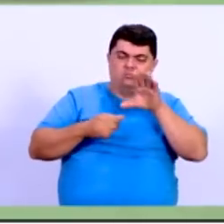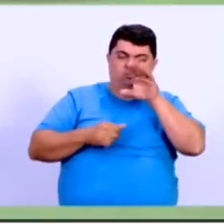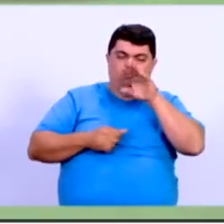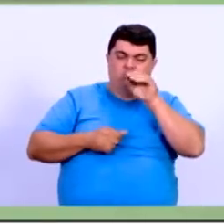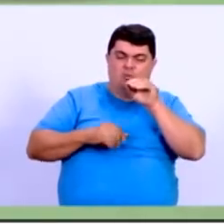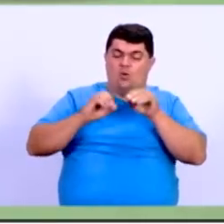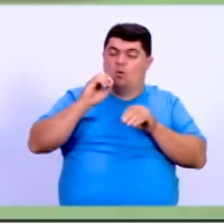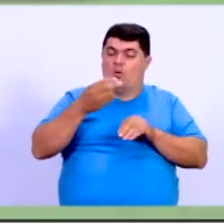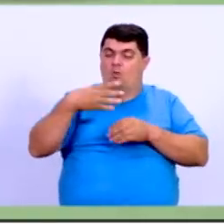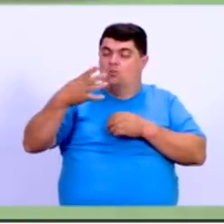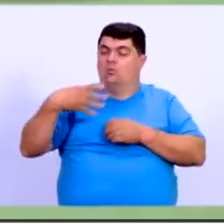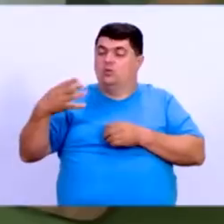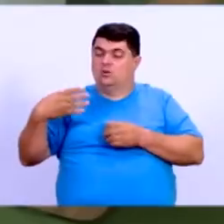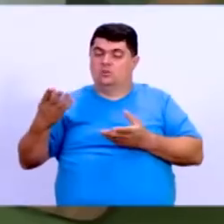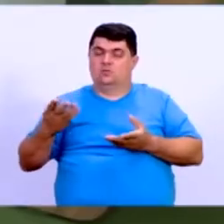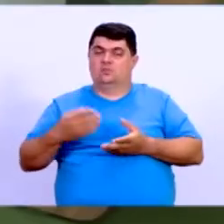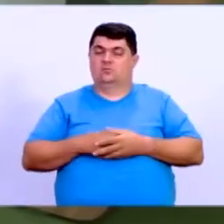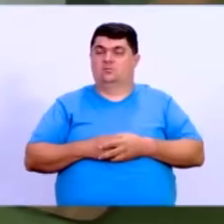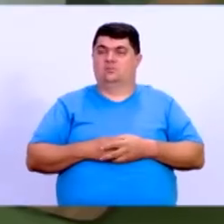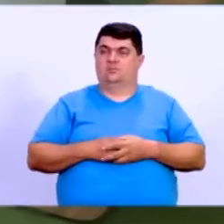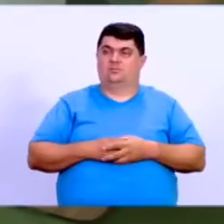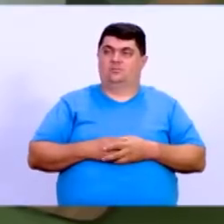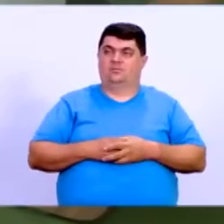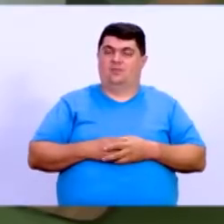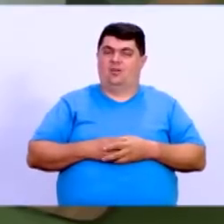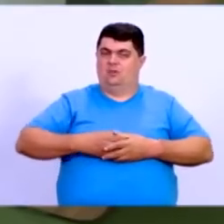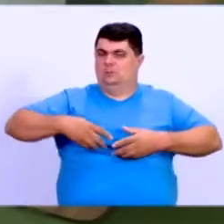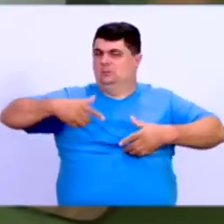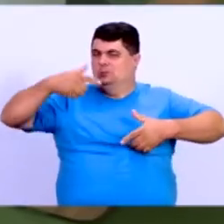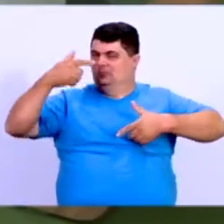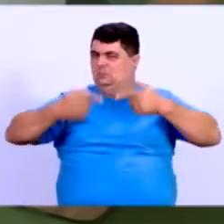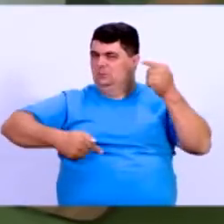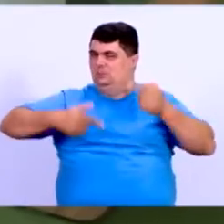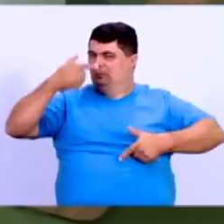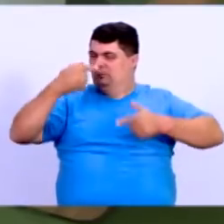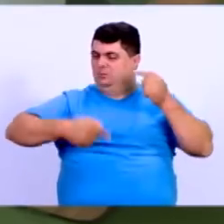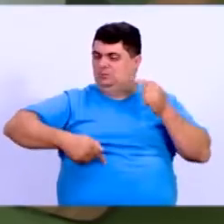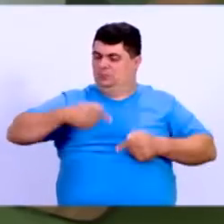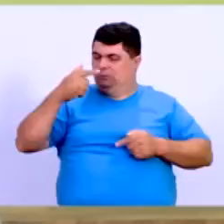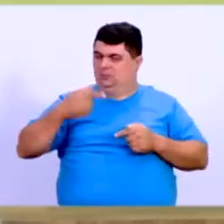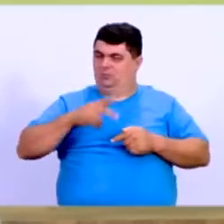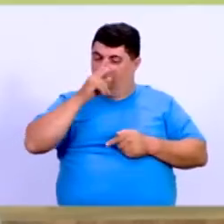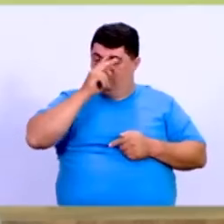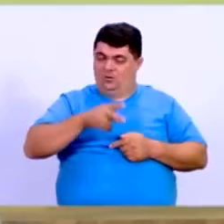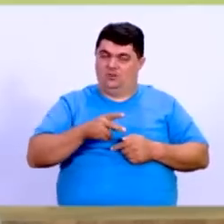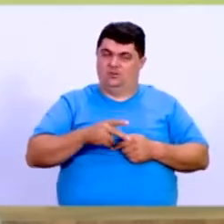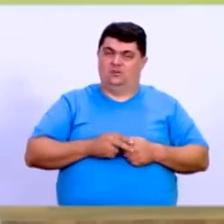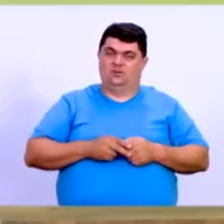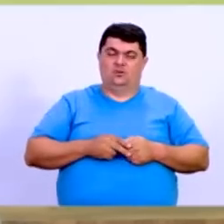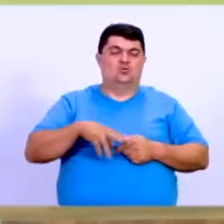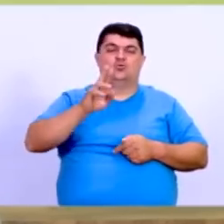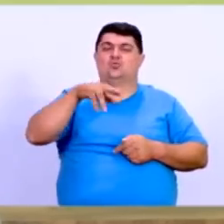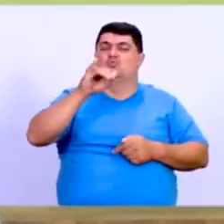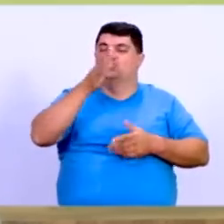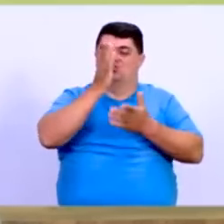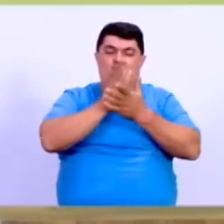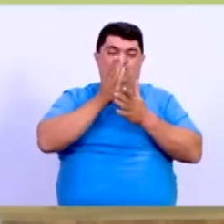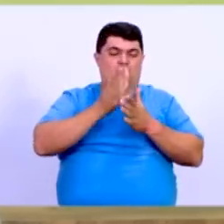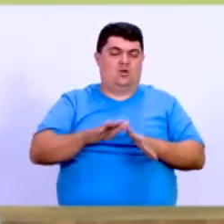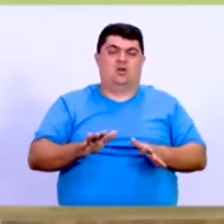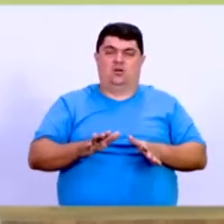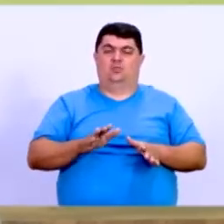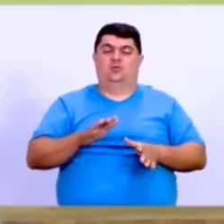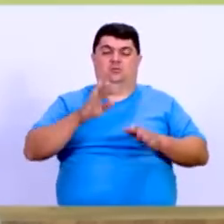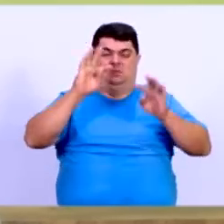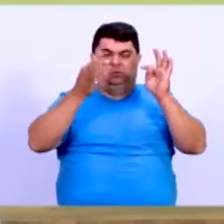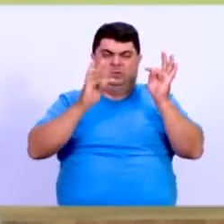ou Windows, professor? E agora? Ah, vai ter uma briga feia agora. Pessoal, isso é uma discussão que não acaba. E à medida que a